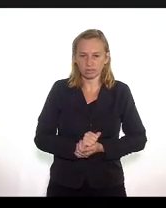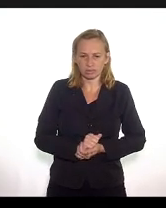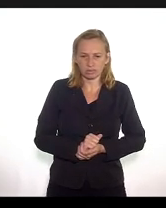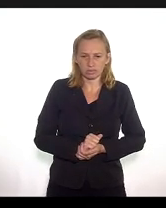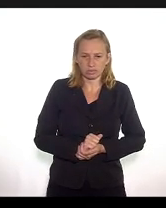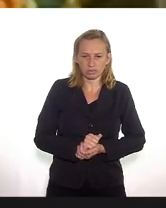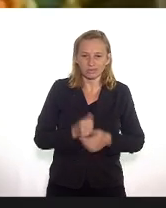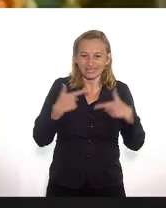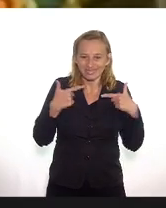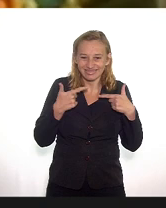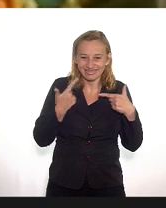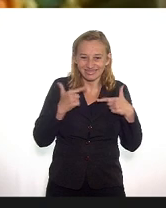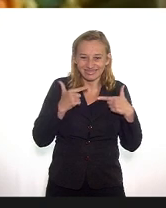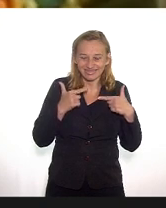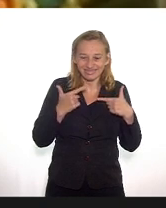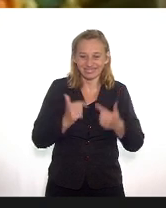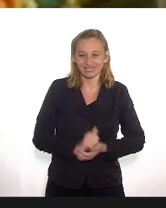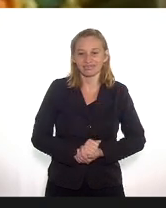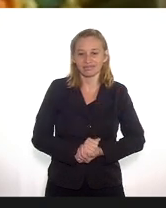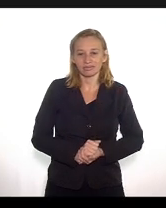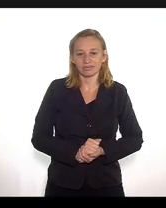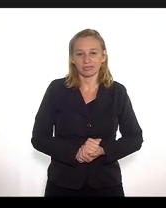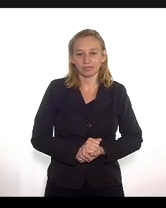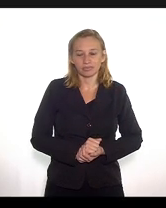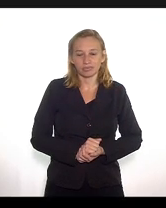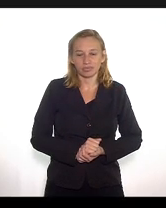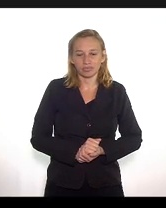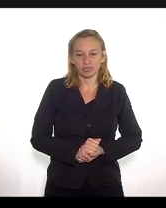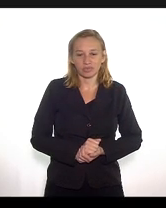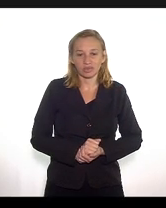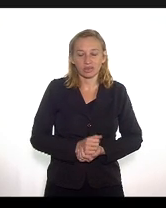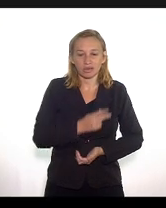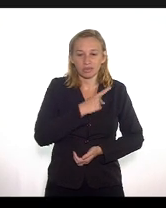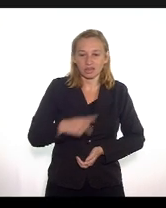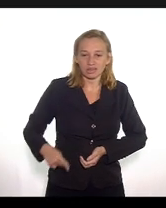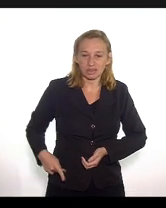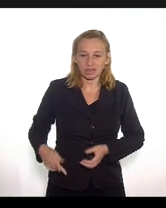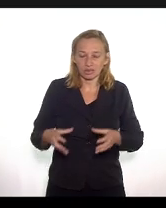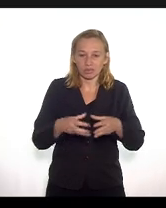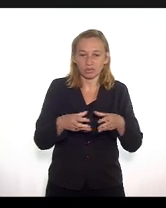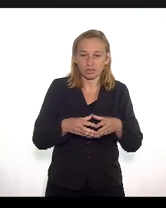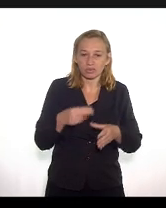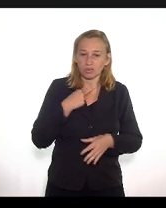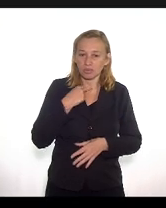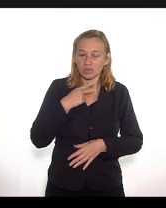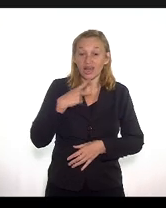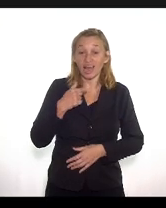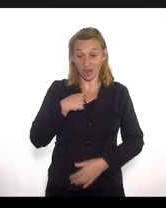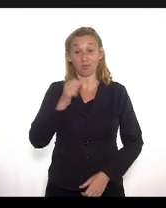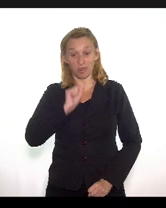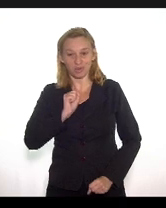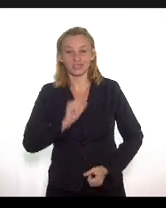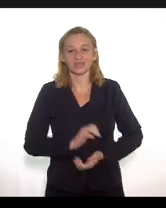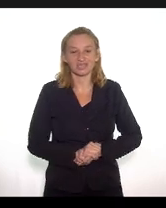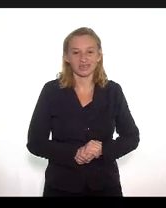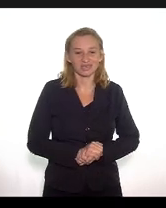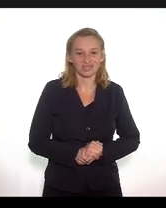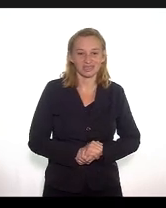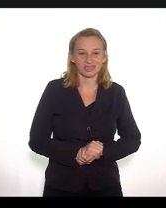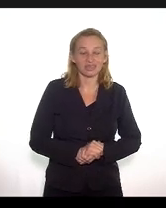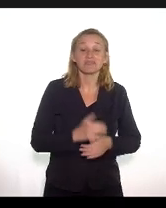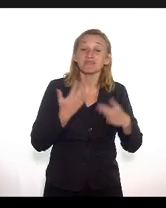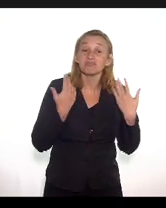Está sorrindo? Não sorria, porque Vossa Excelência, como presidente da comissão, não pode se declarar. Eu posso. De modo que eu